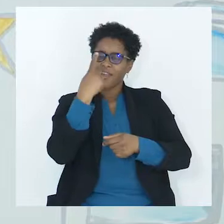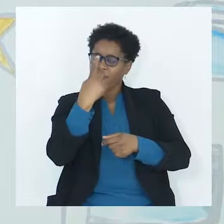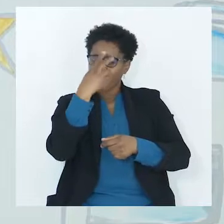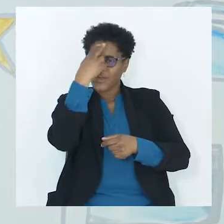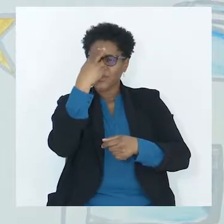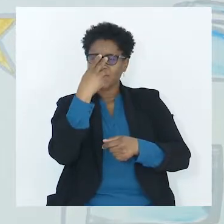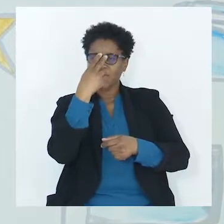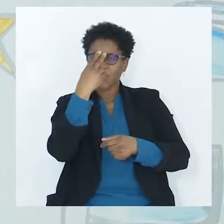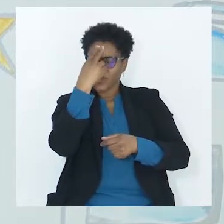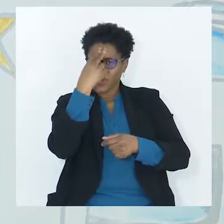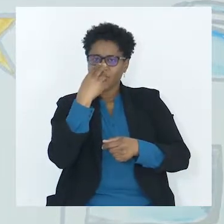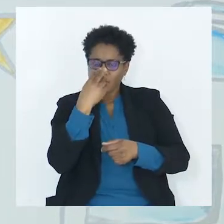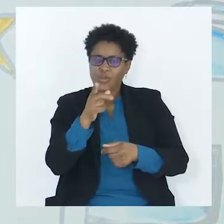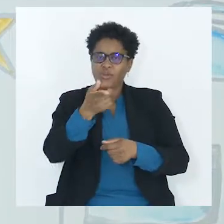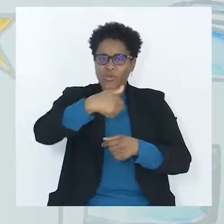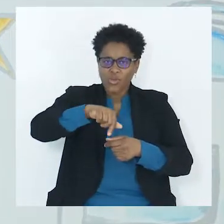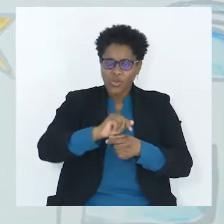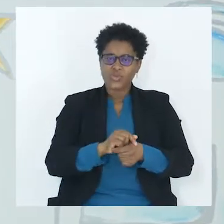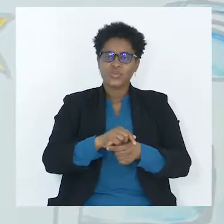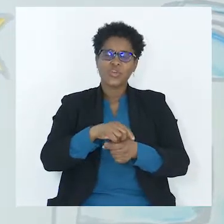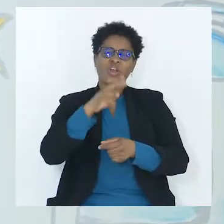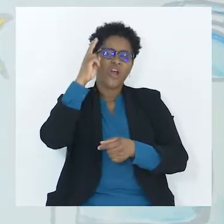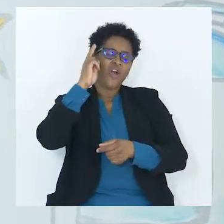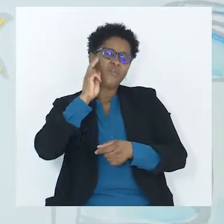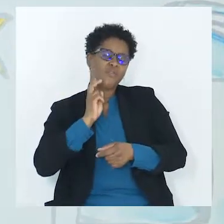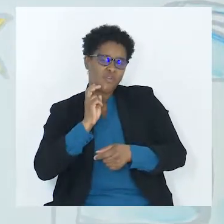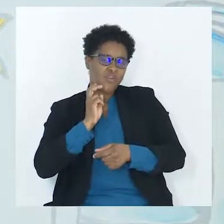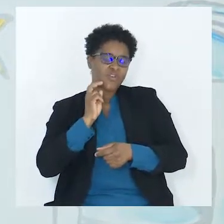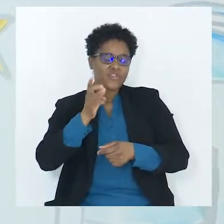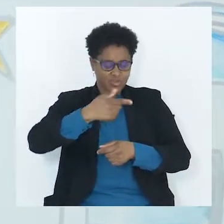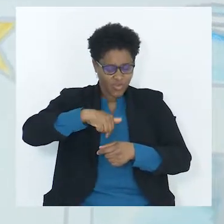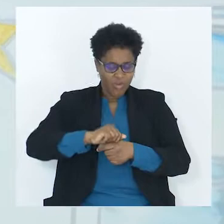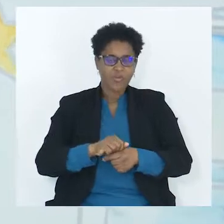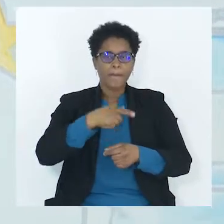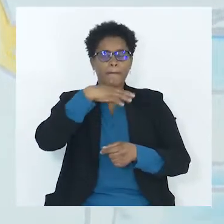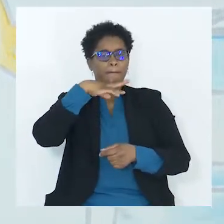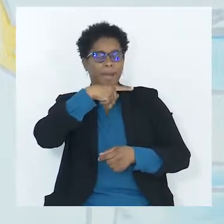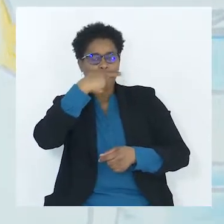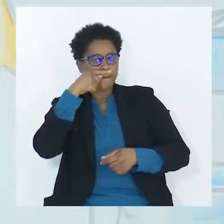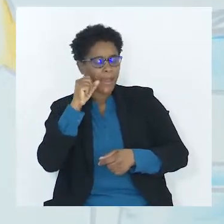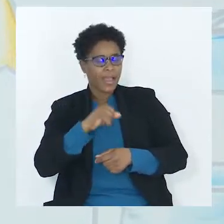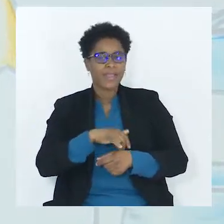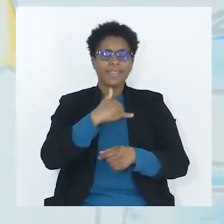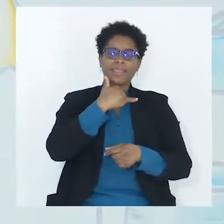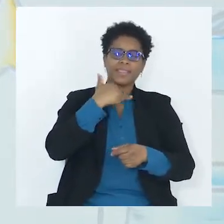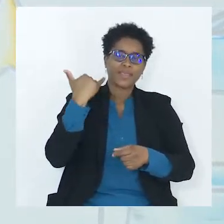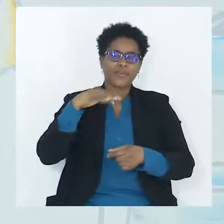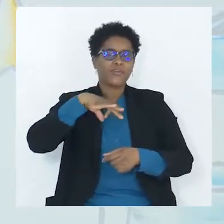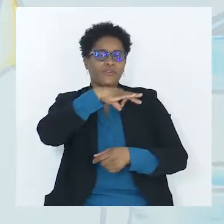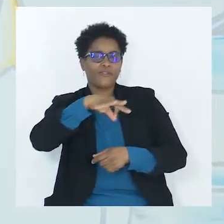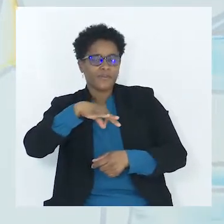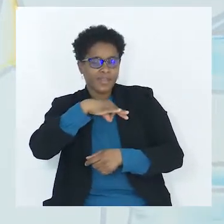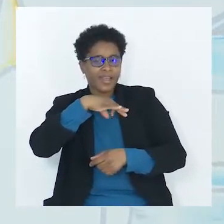é uma história que os nossos avós, os nossos pais, tios,